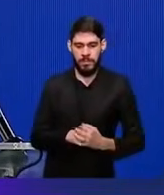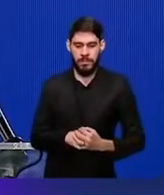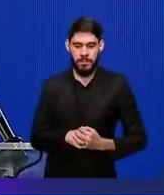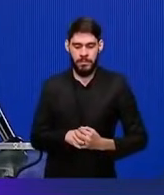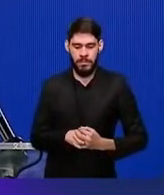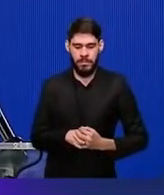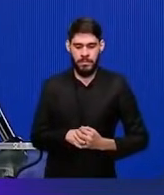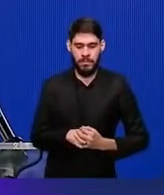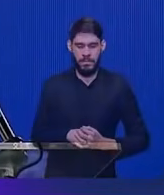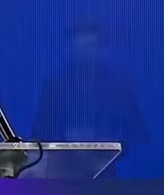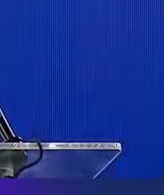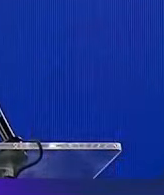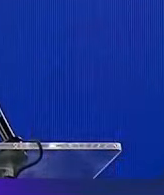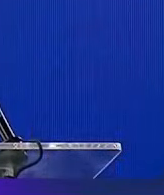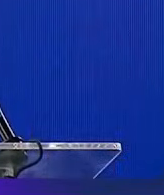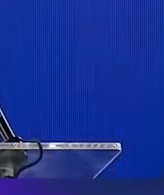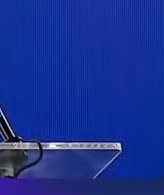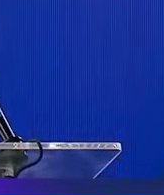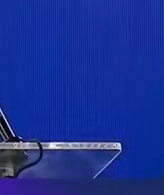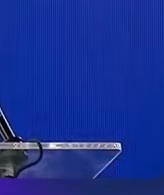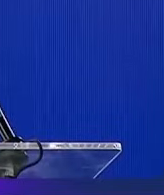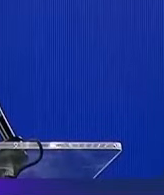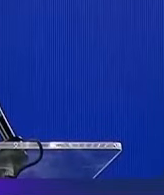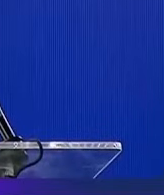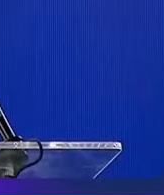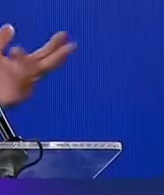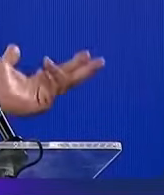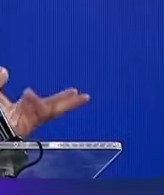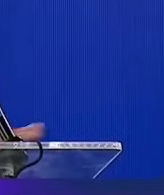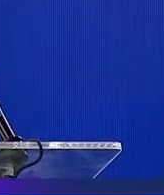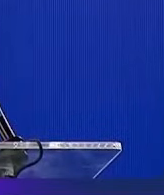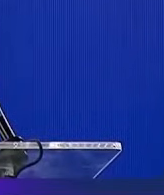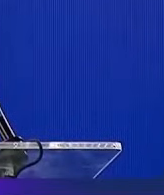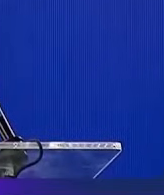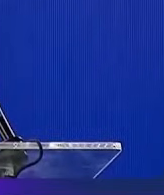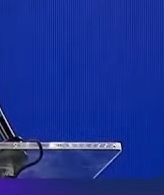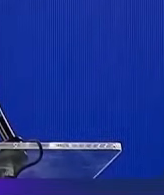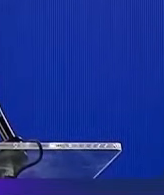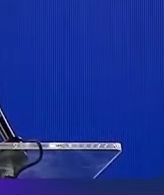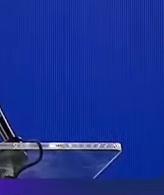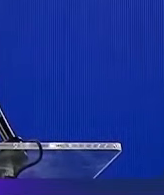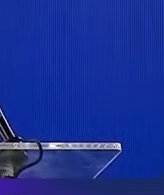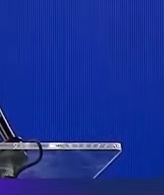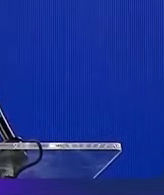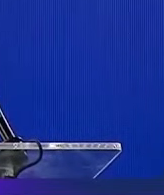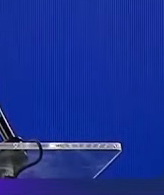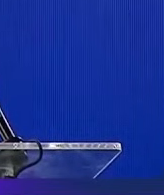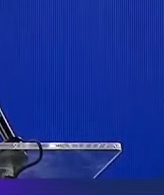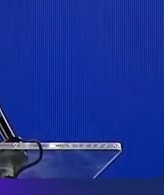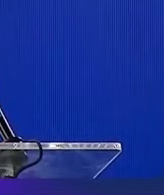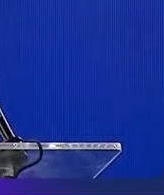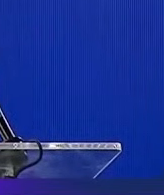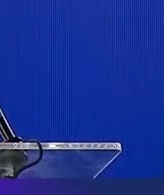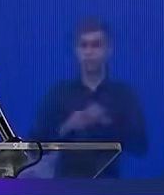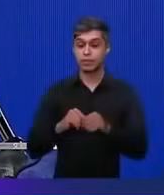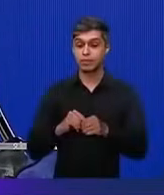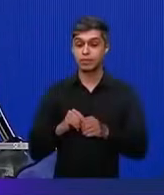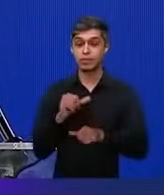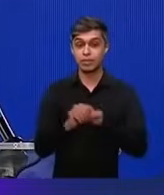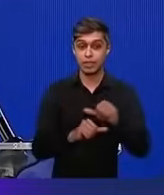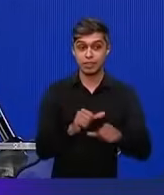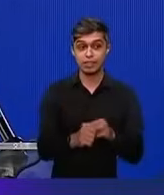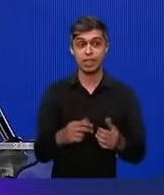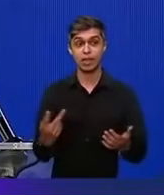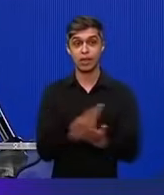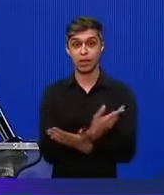no investimento, nas exportações, isso que o senador Eduardo Braga mencionou, é uma das